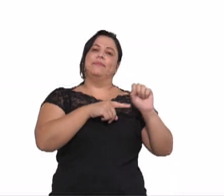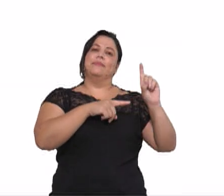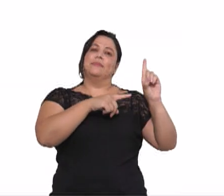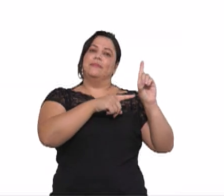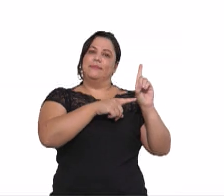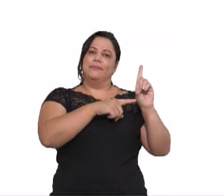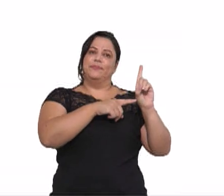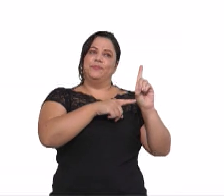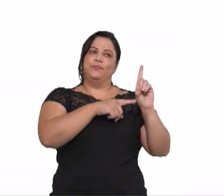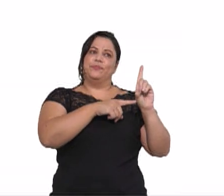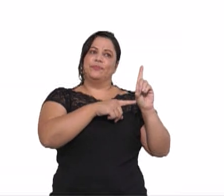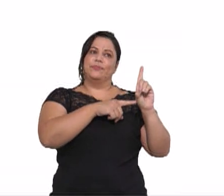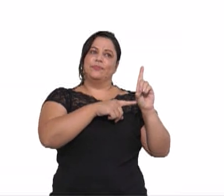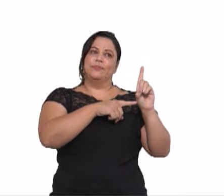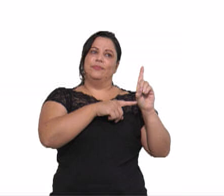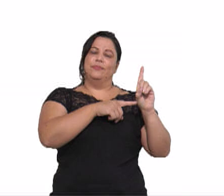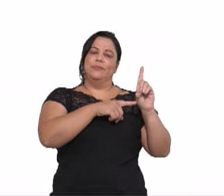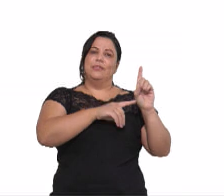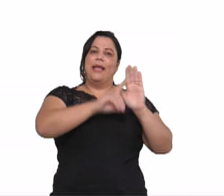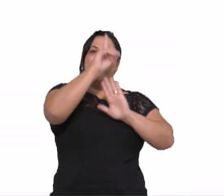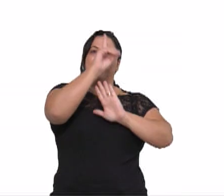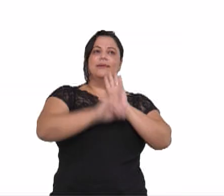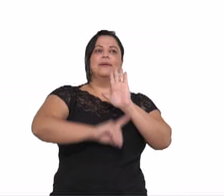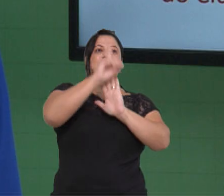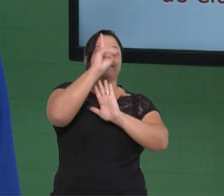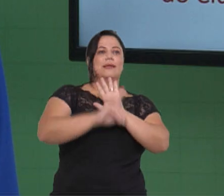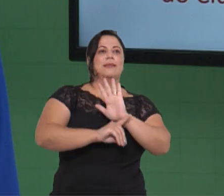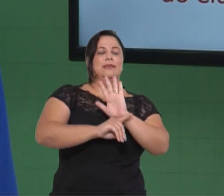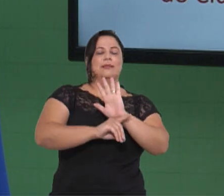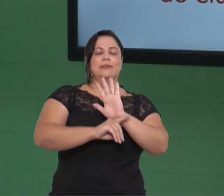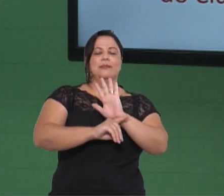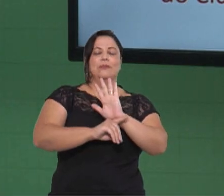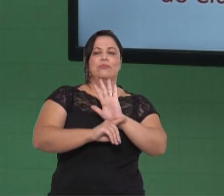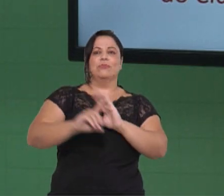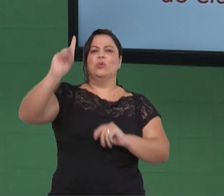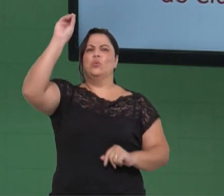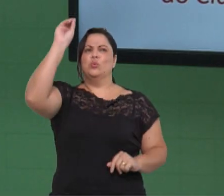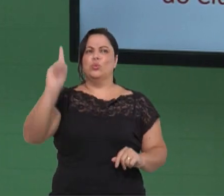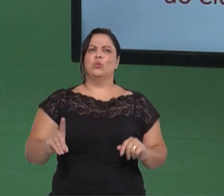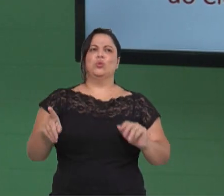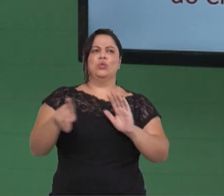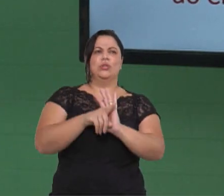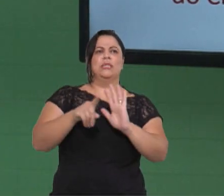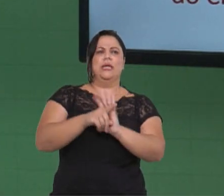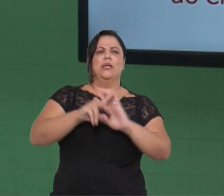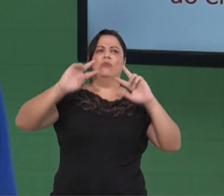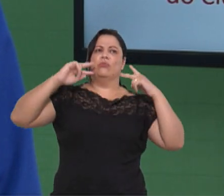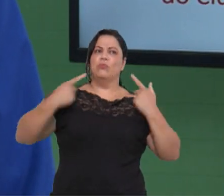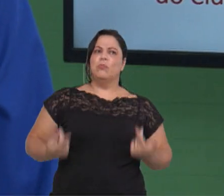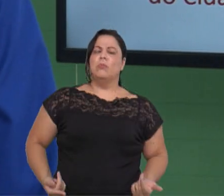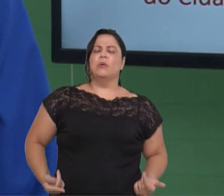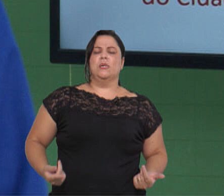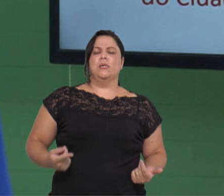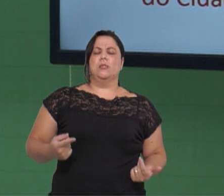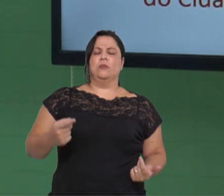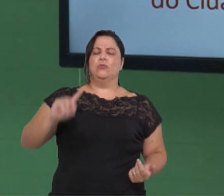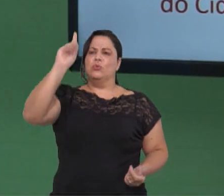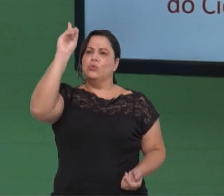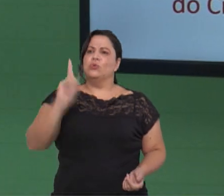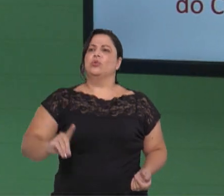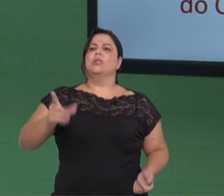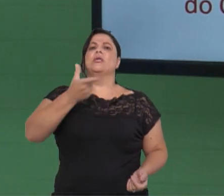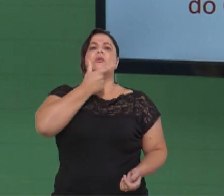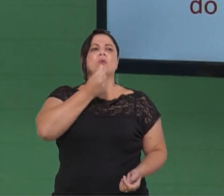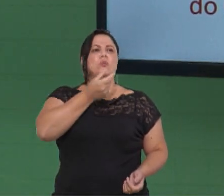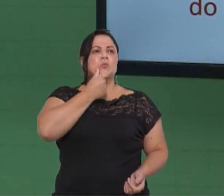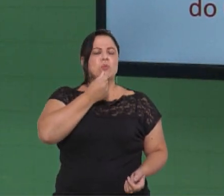Porque justamente nessa Declaração dos Direitos do Homem e do Cidadão, fica bem claro ali que